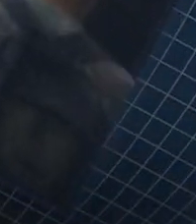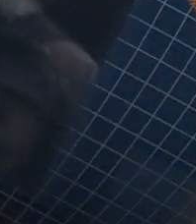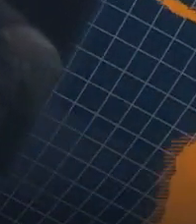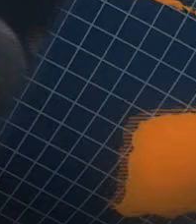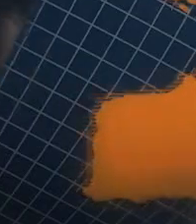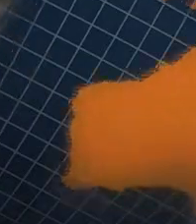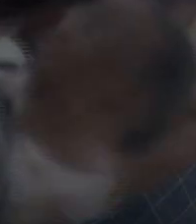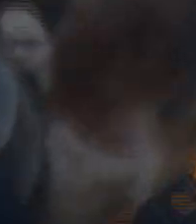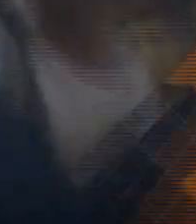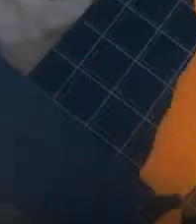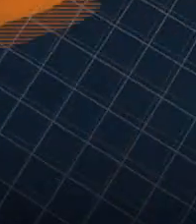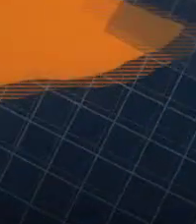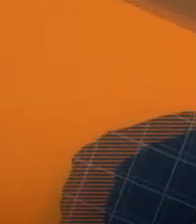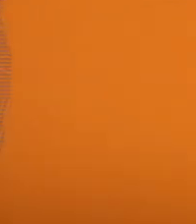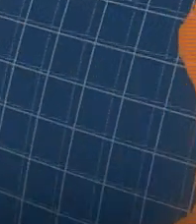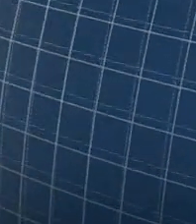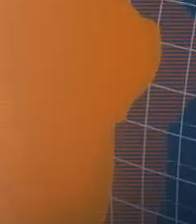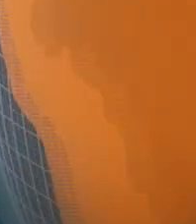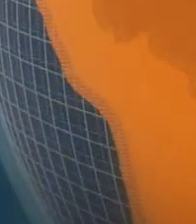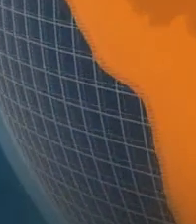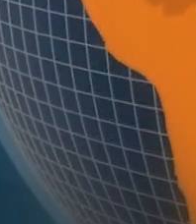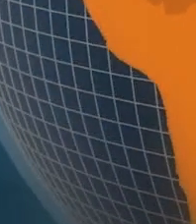E aí